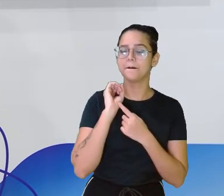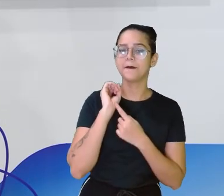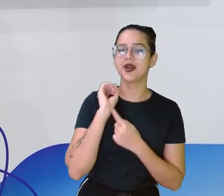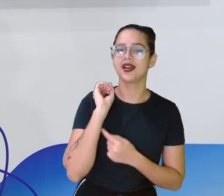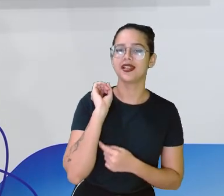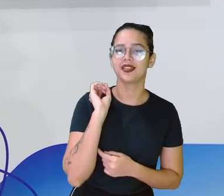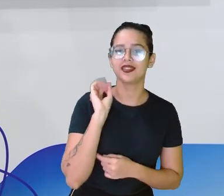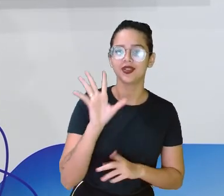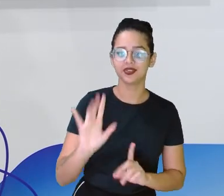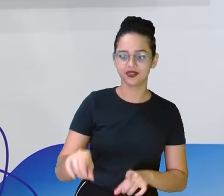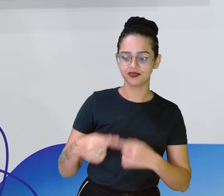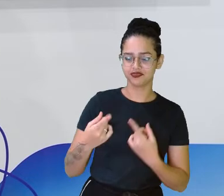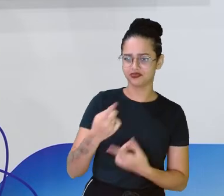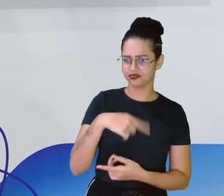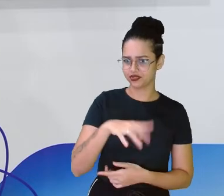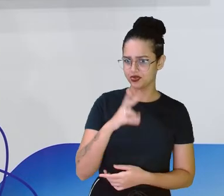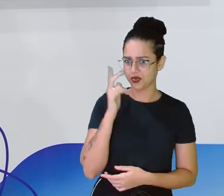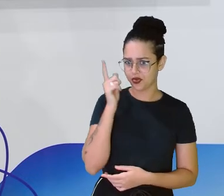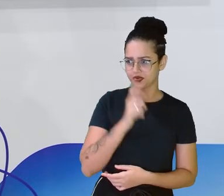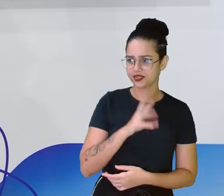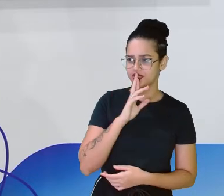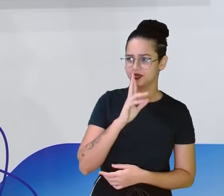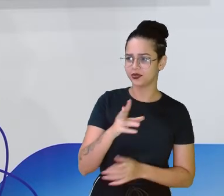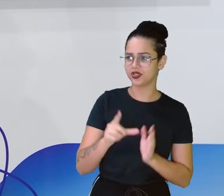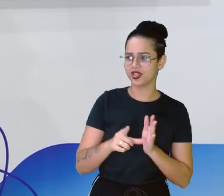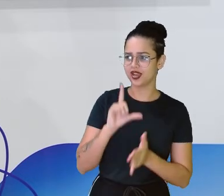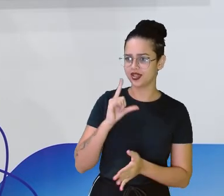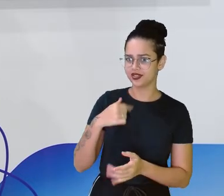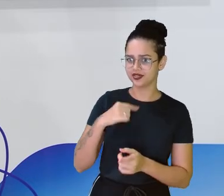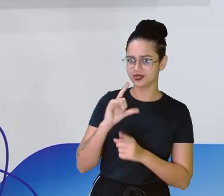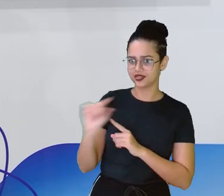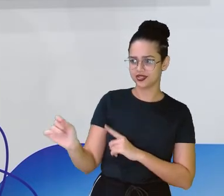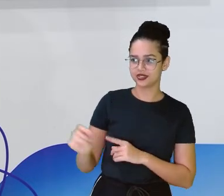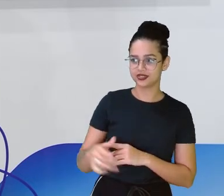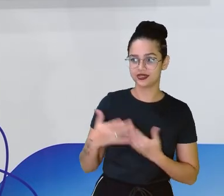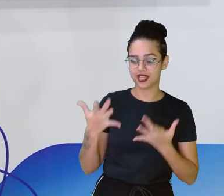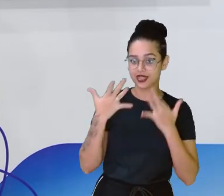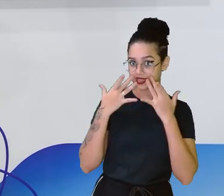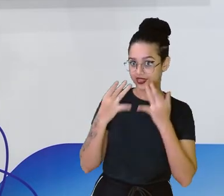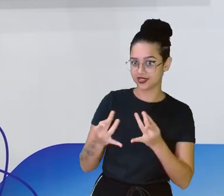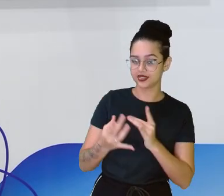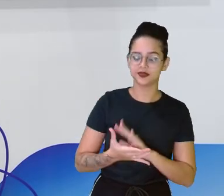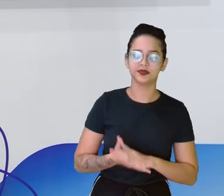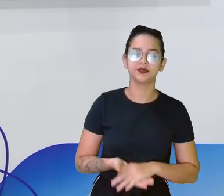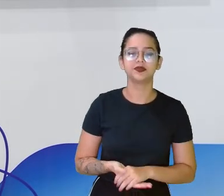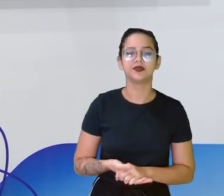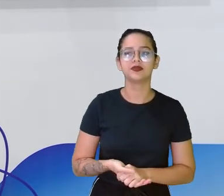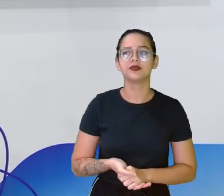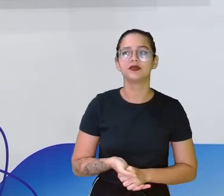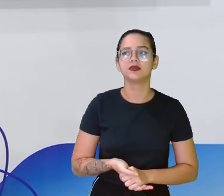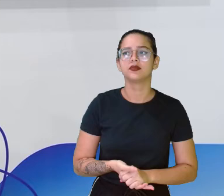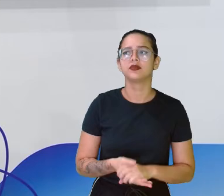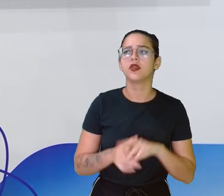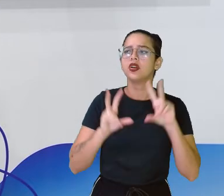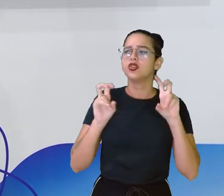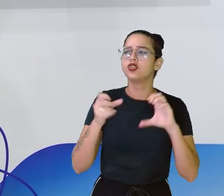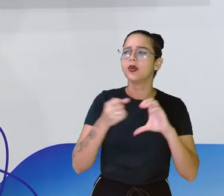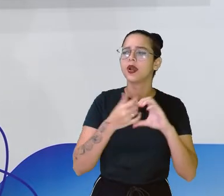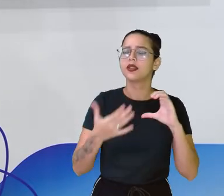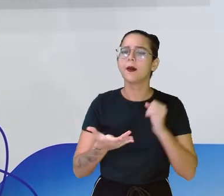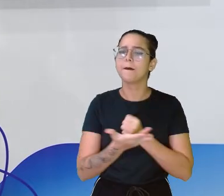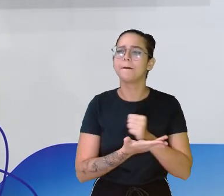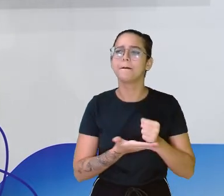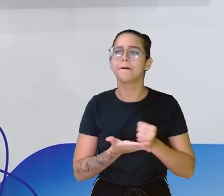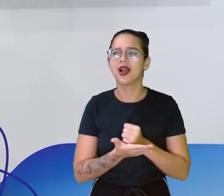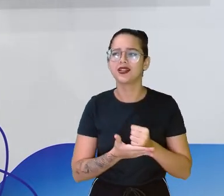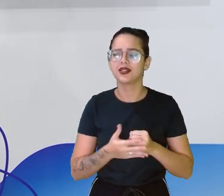meu desafio. Será que você consegue responder antes de eu ir embora? Presta atenção. Sobre as